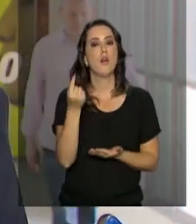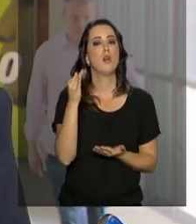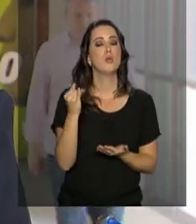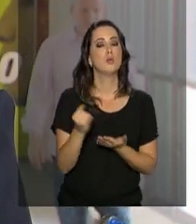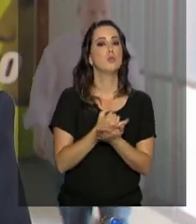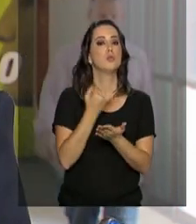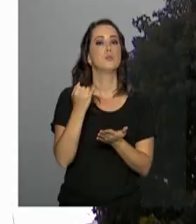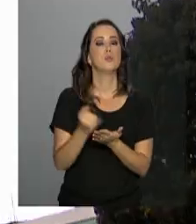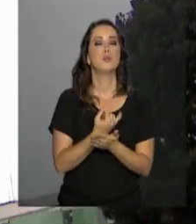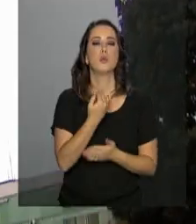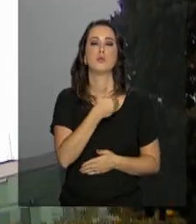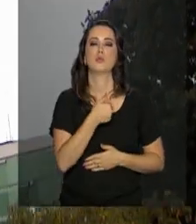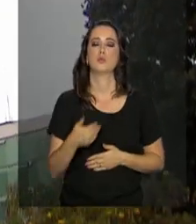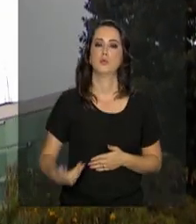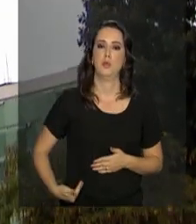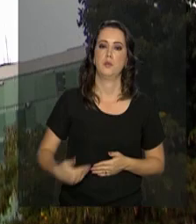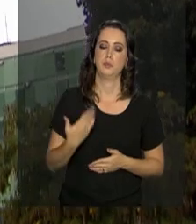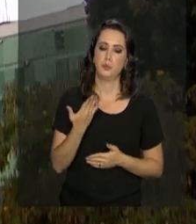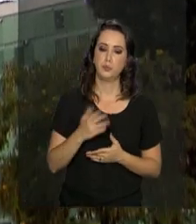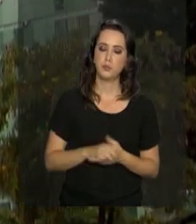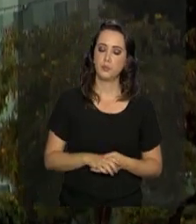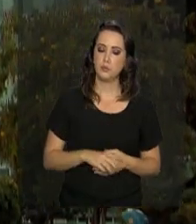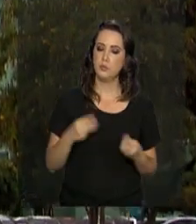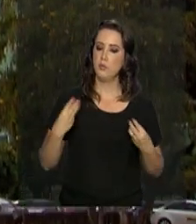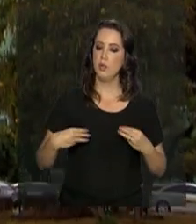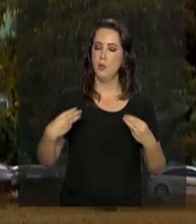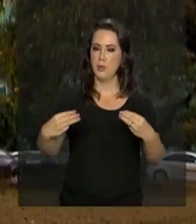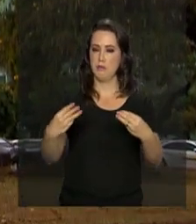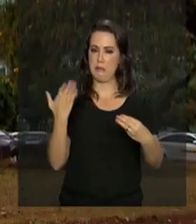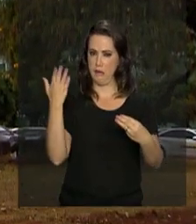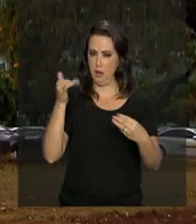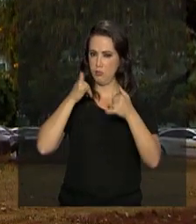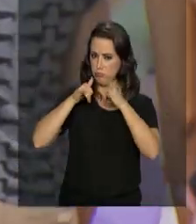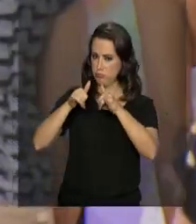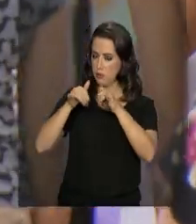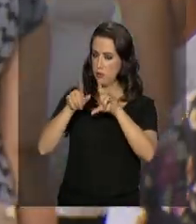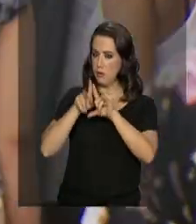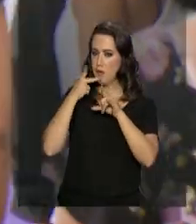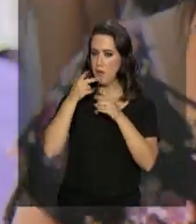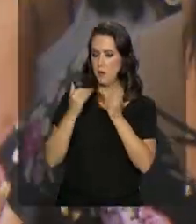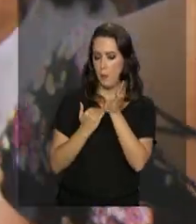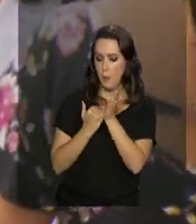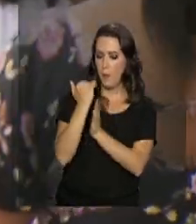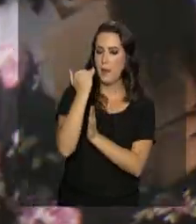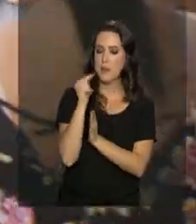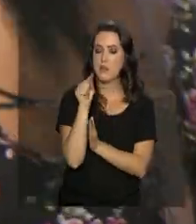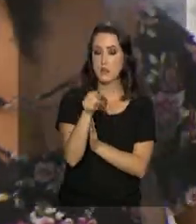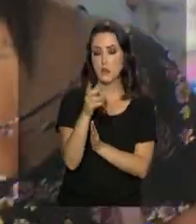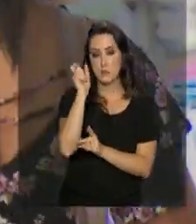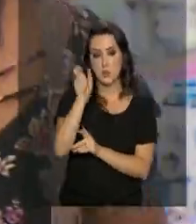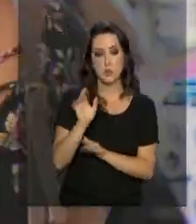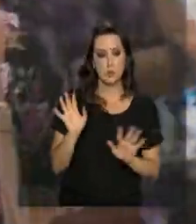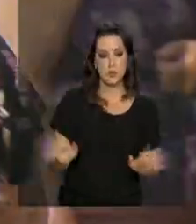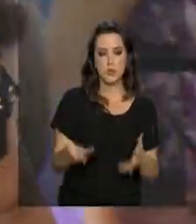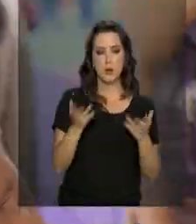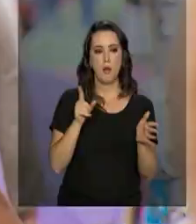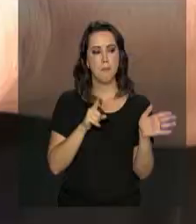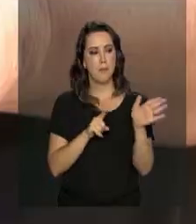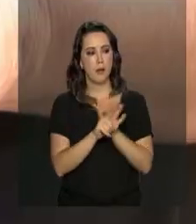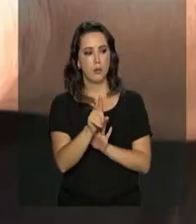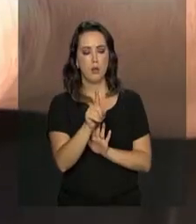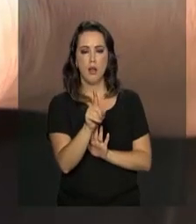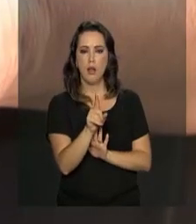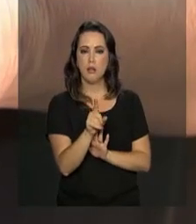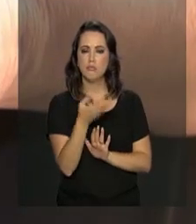política pública do governo para o ministério de minas e energia esse é o primeiro passo para que os consumidores sejam estimuladas a questionar